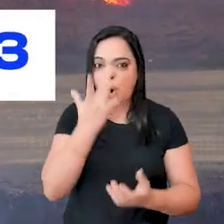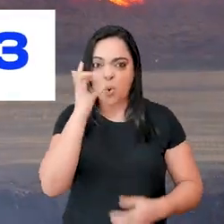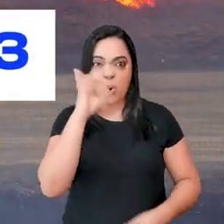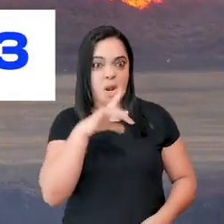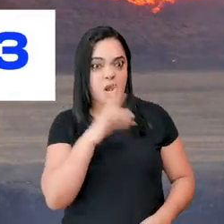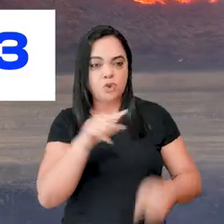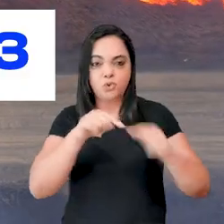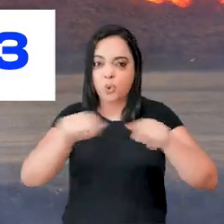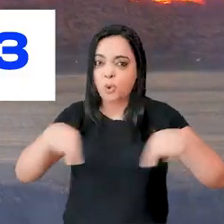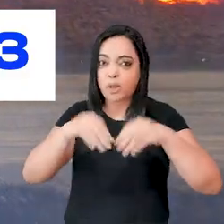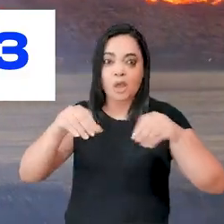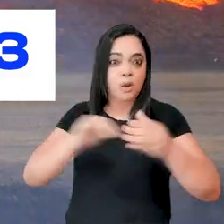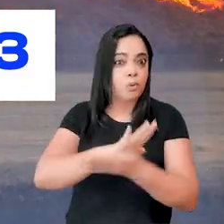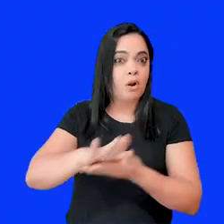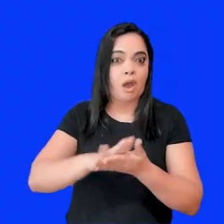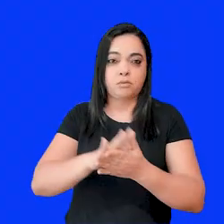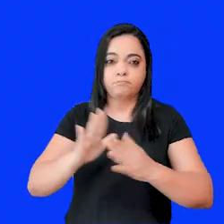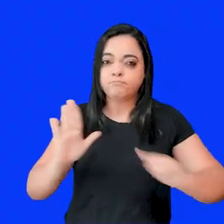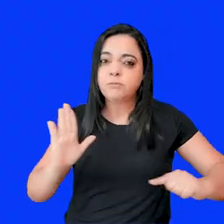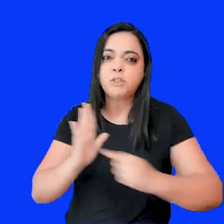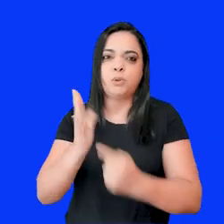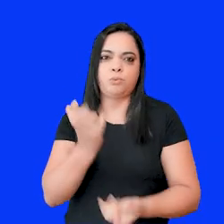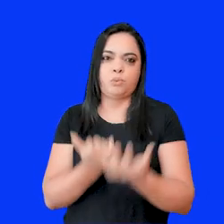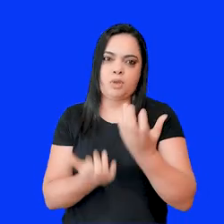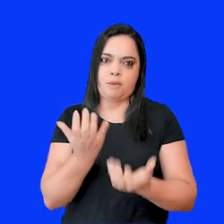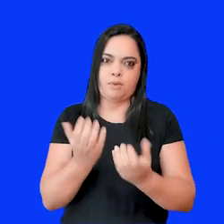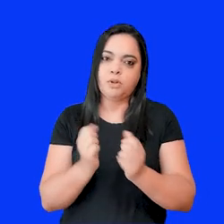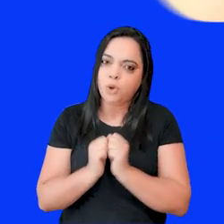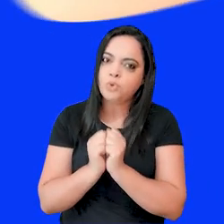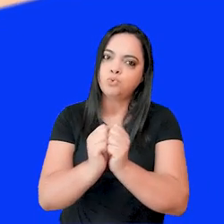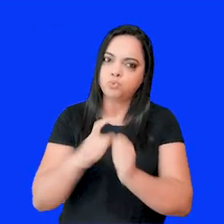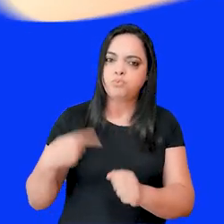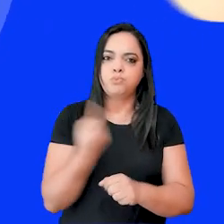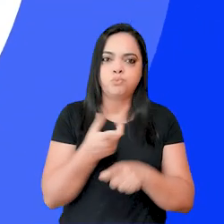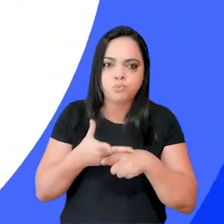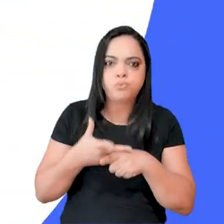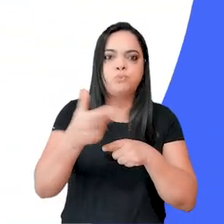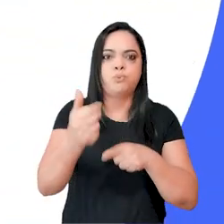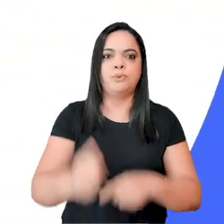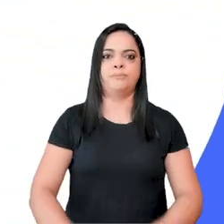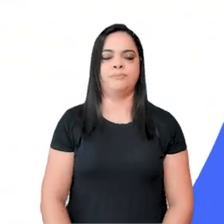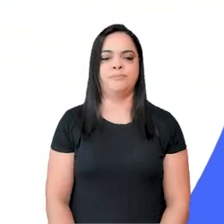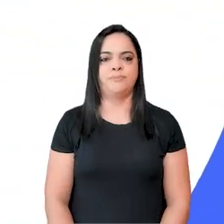terrenos e denuncie queimadas. Juntos vamos vencer mais esse desafio.